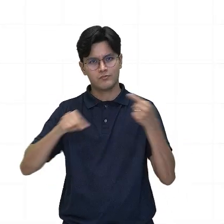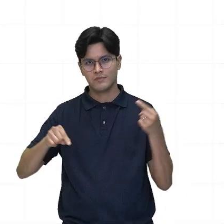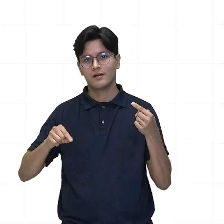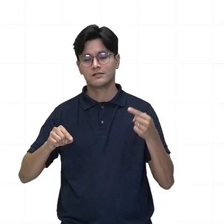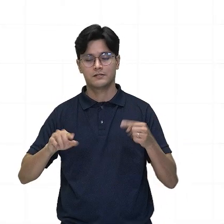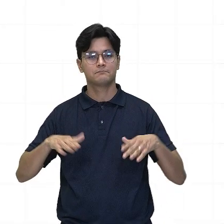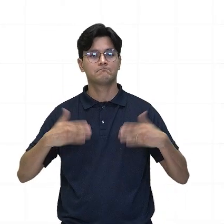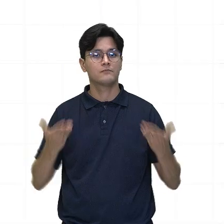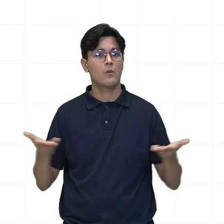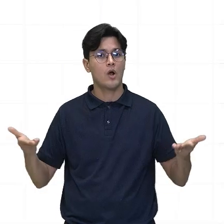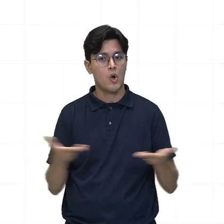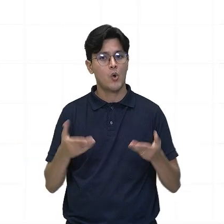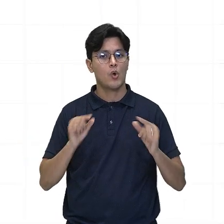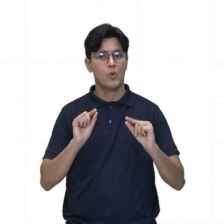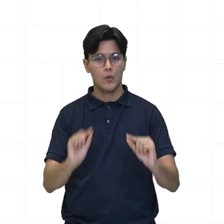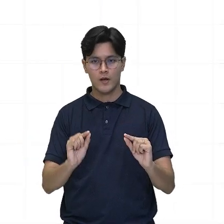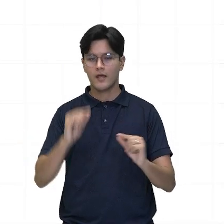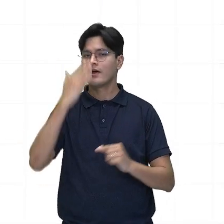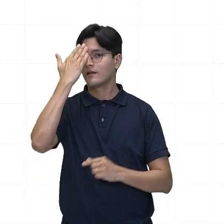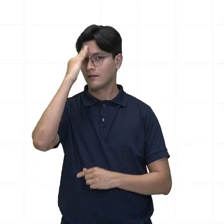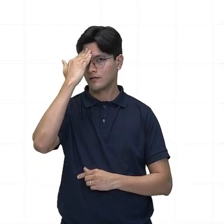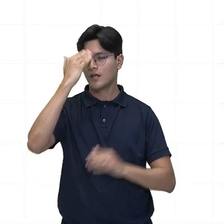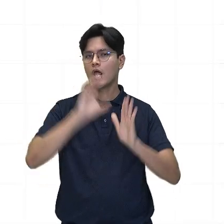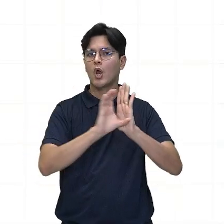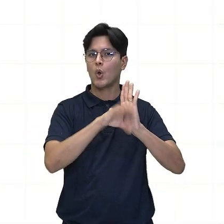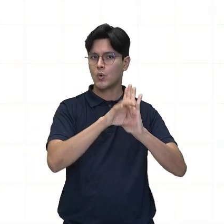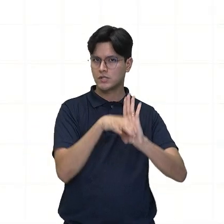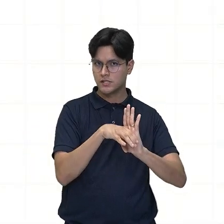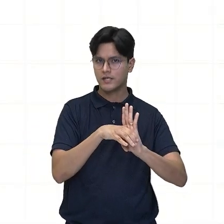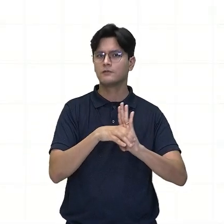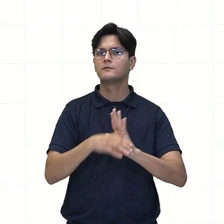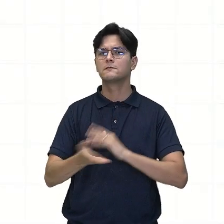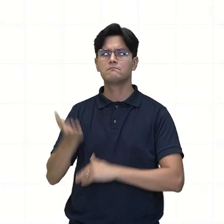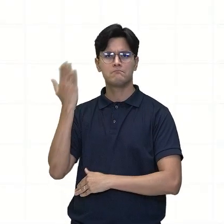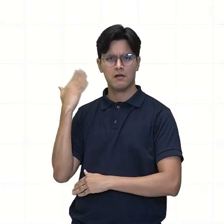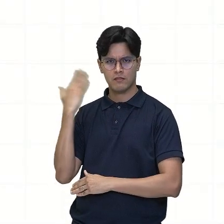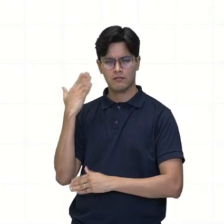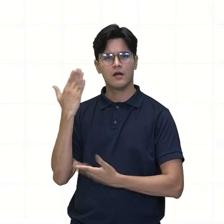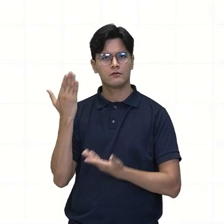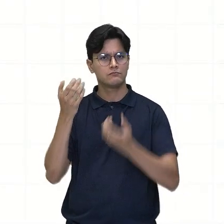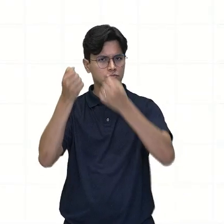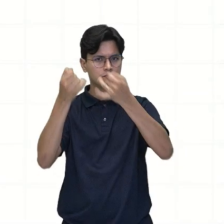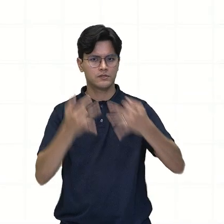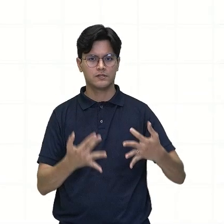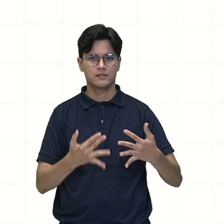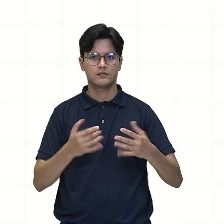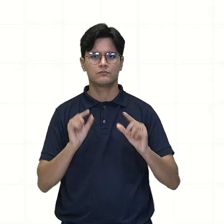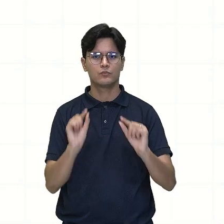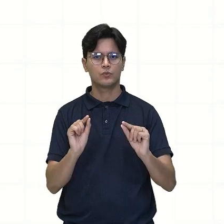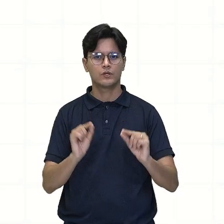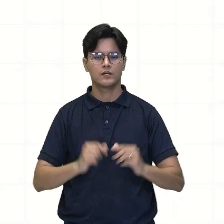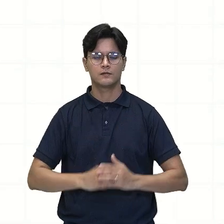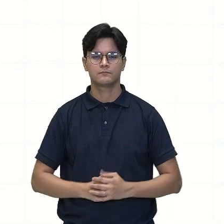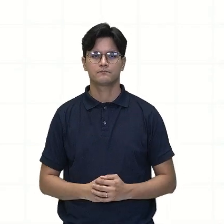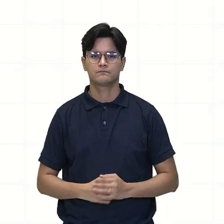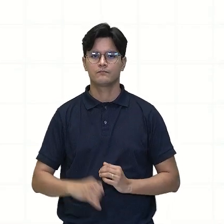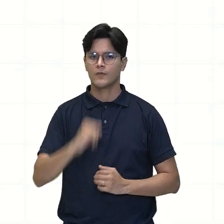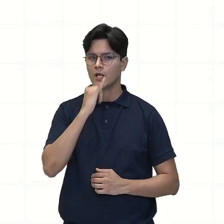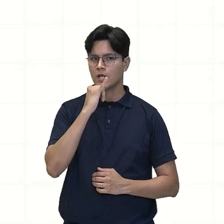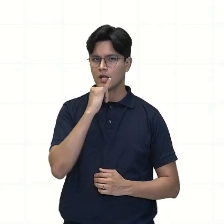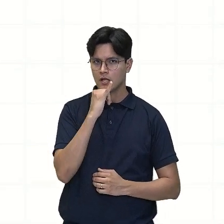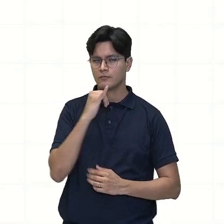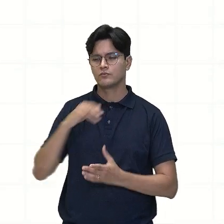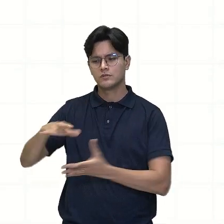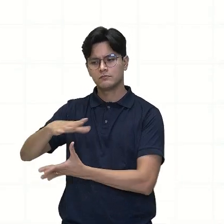vamos resgatar um conceito que nós falamos há pouco, né? Quando pensamos em